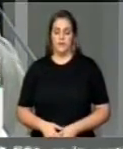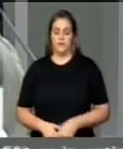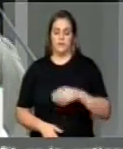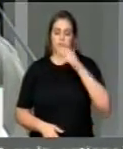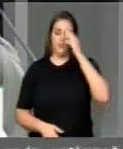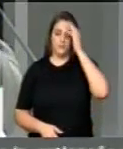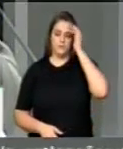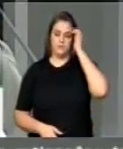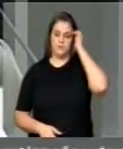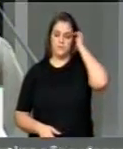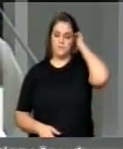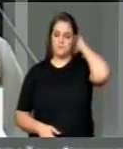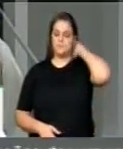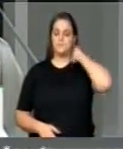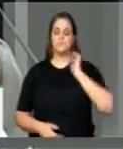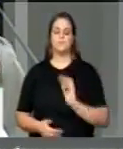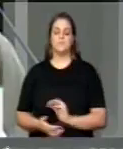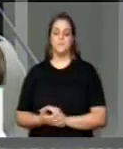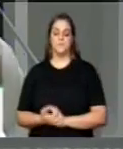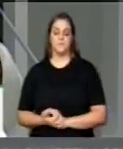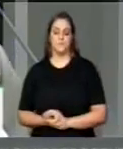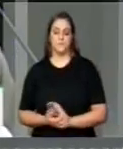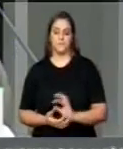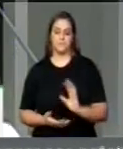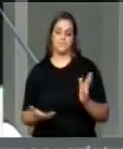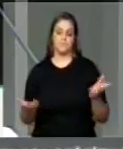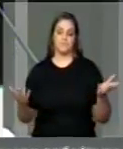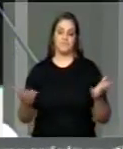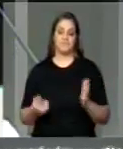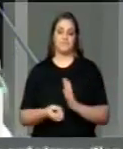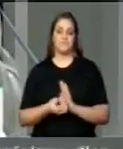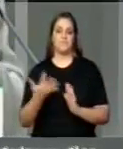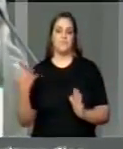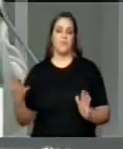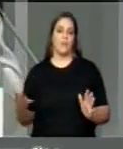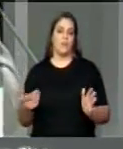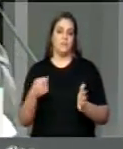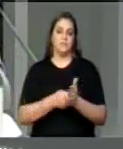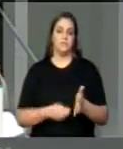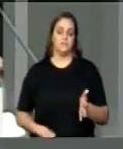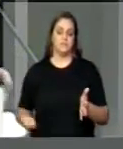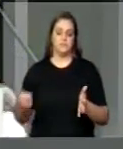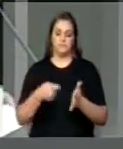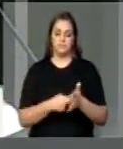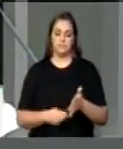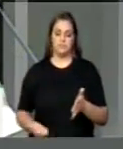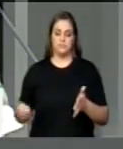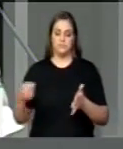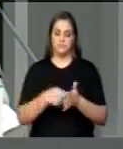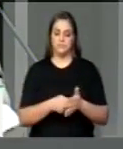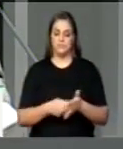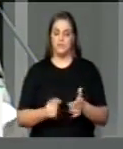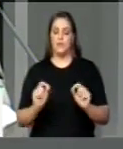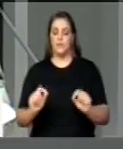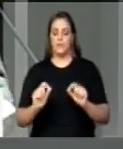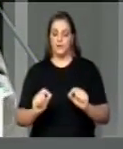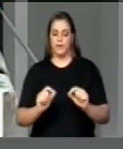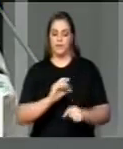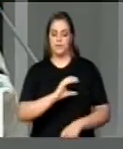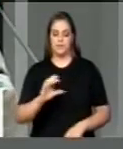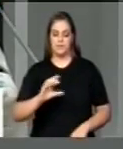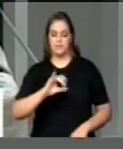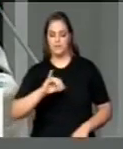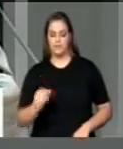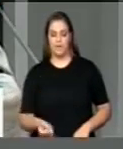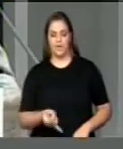aos recursos, e aí também há um recorde de recursos de Cunha na Comissão de Constituição, Justiça e Cidadania,